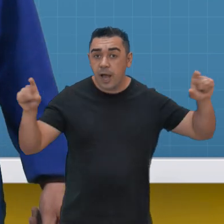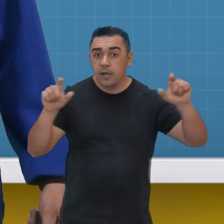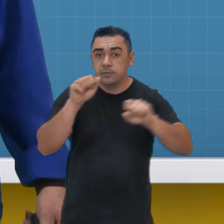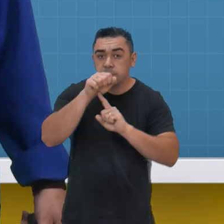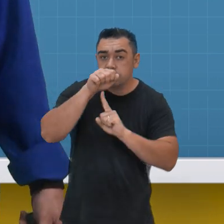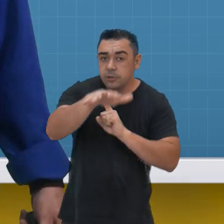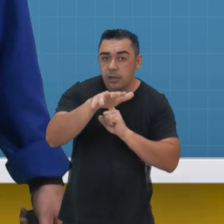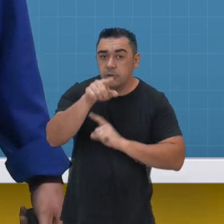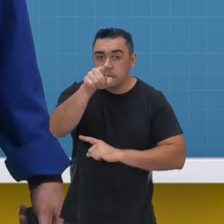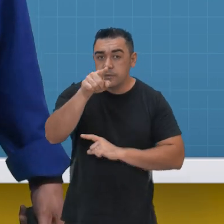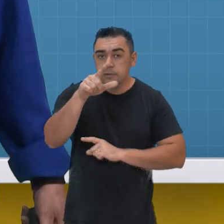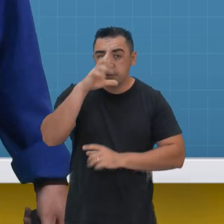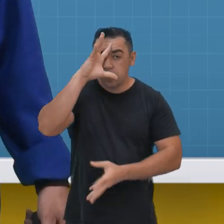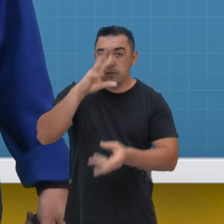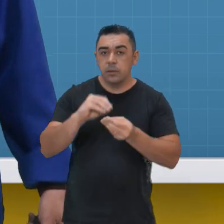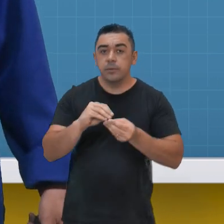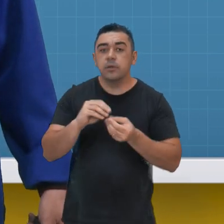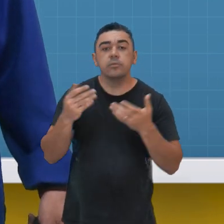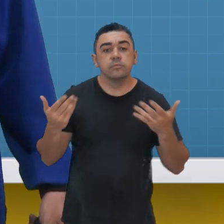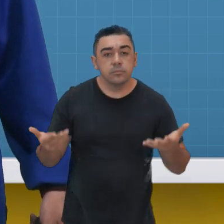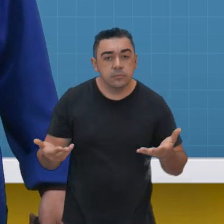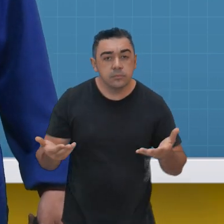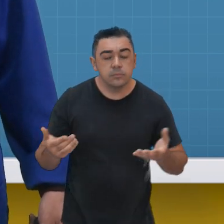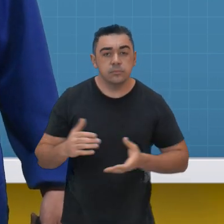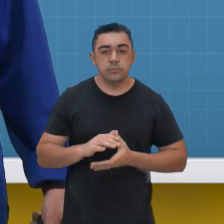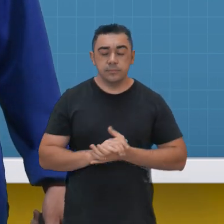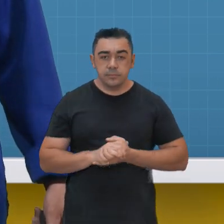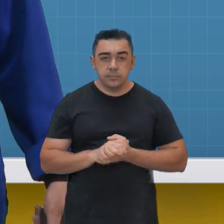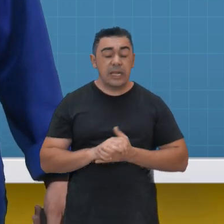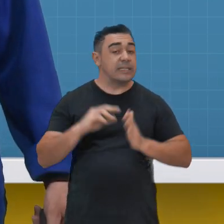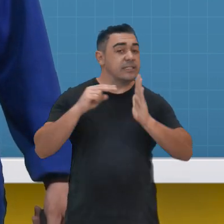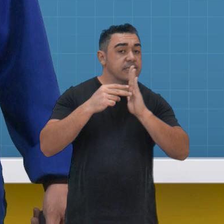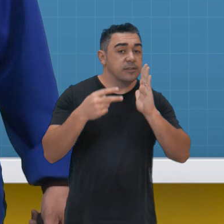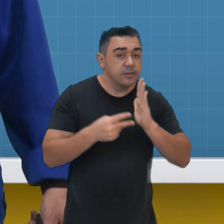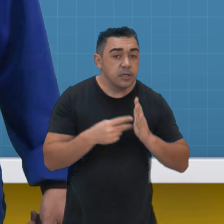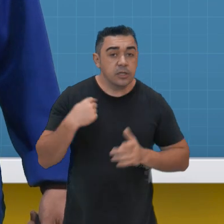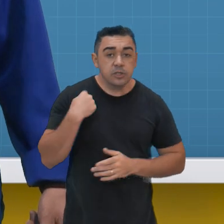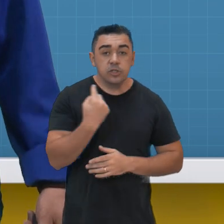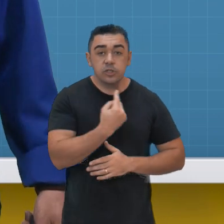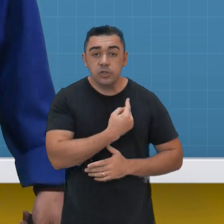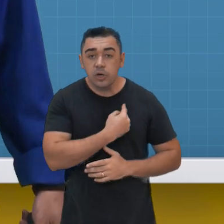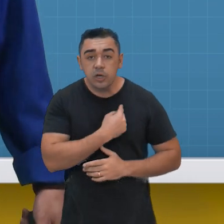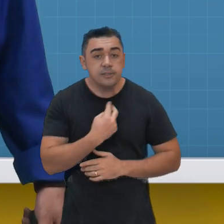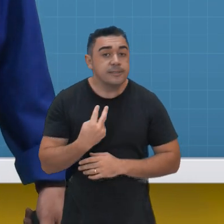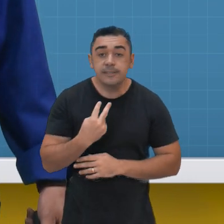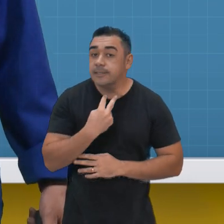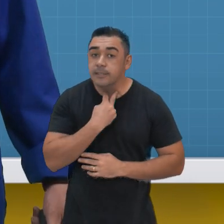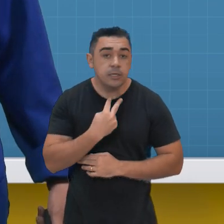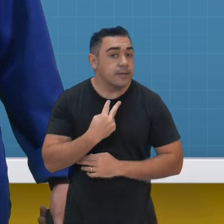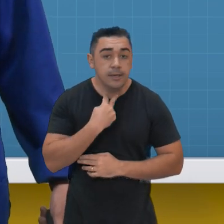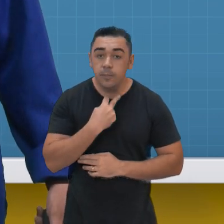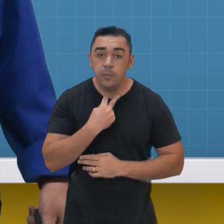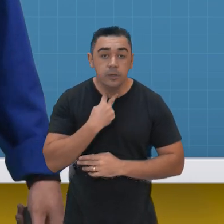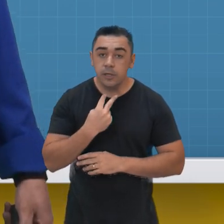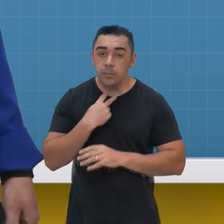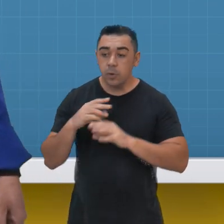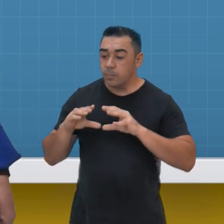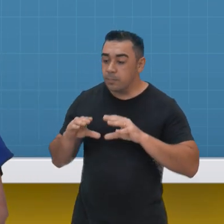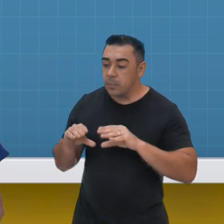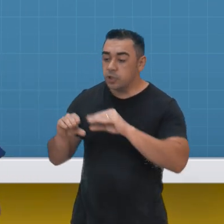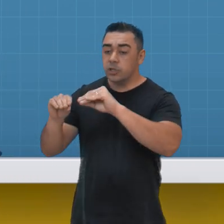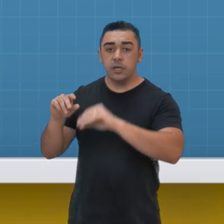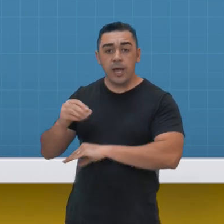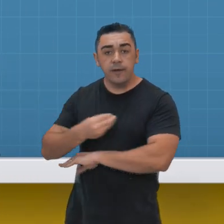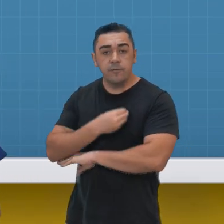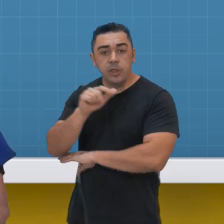galho mesmo, de acordo com a sua interpretação? Significa que nós não devemos nos meter na